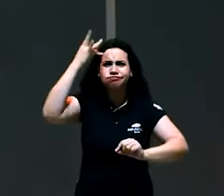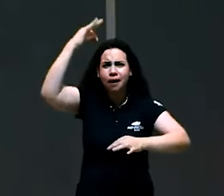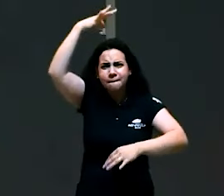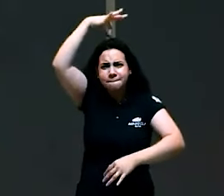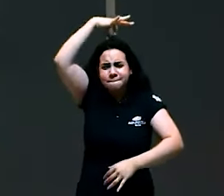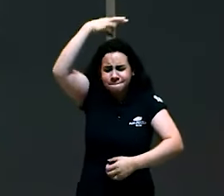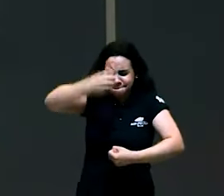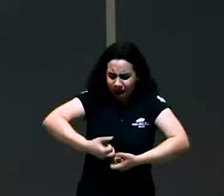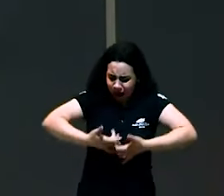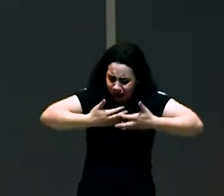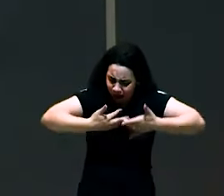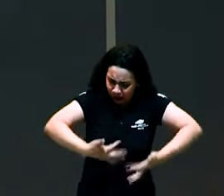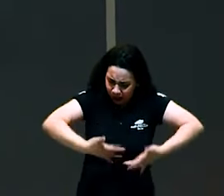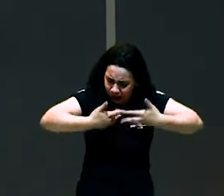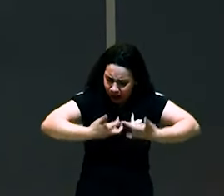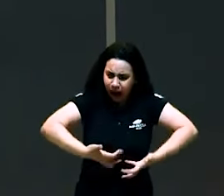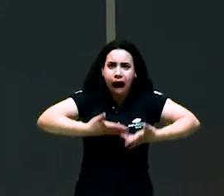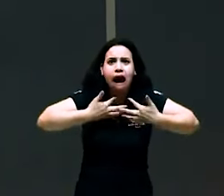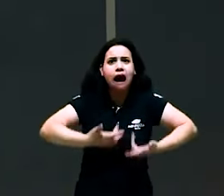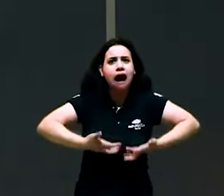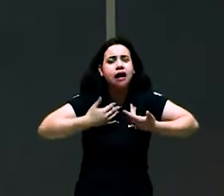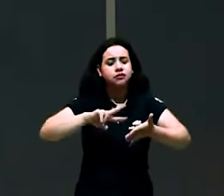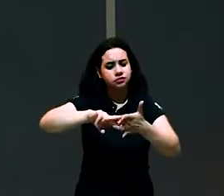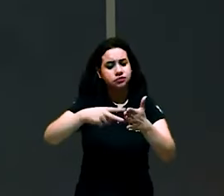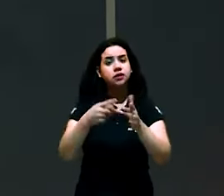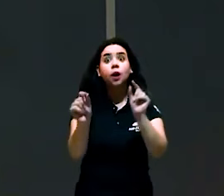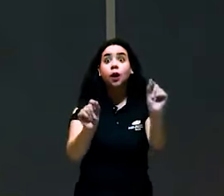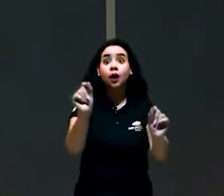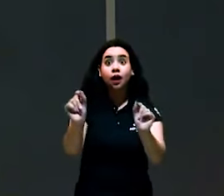Espírito Santo, e isso significa que